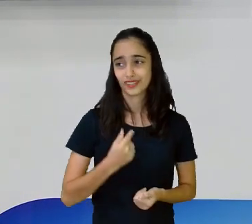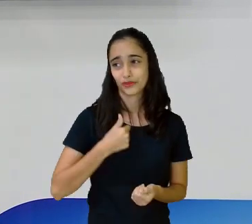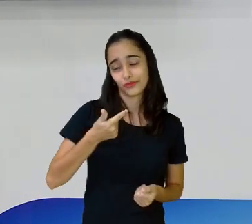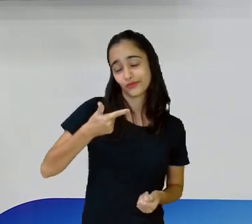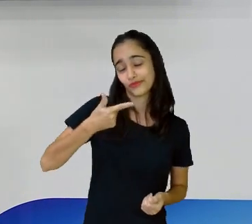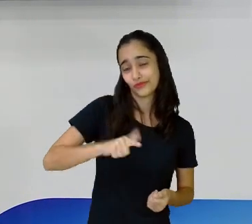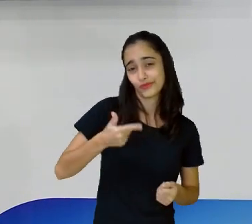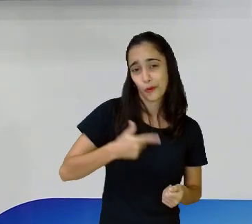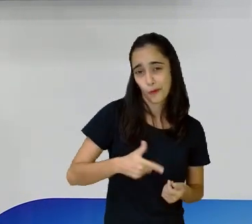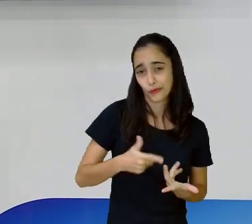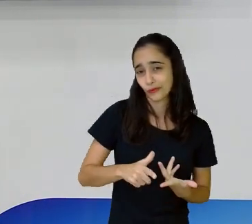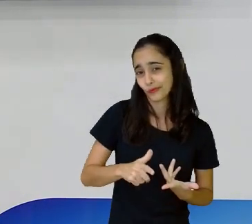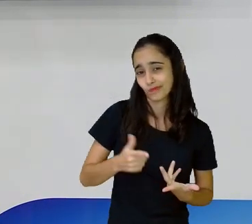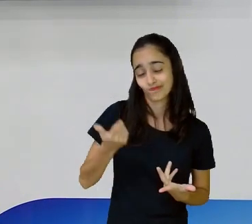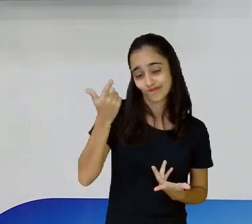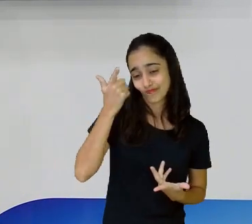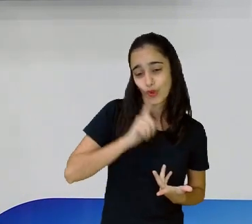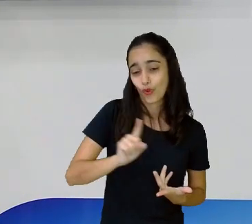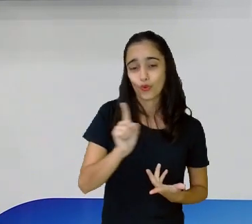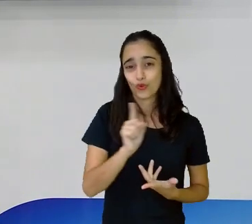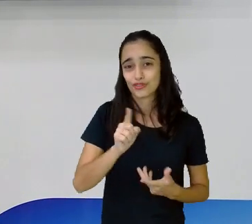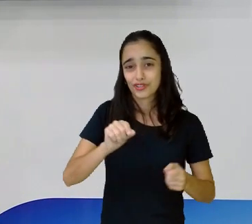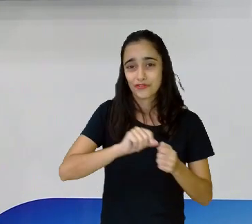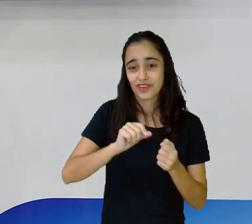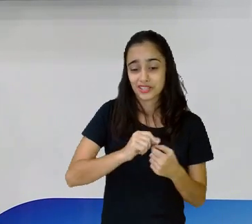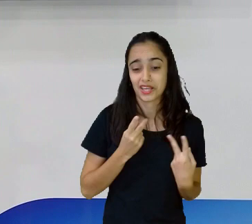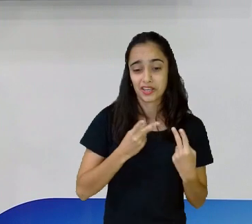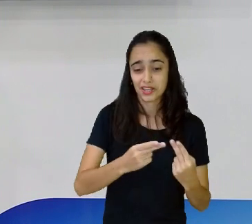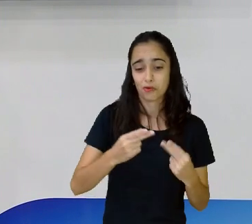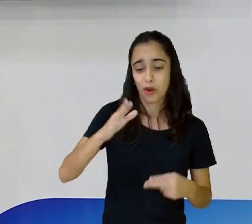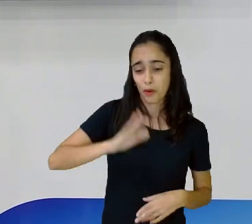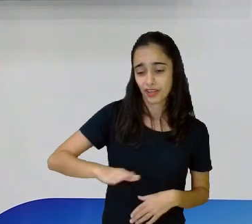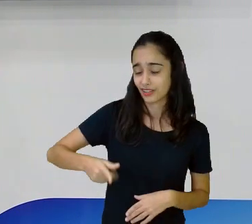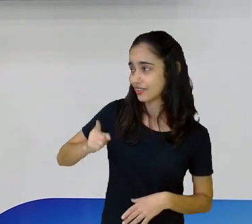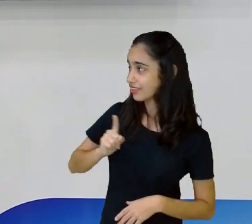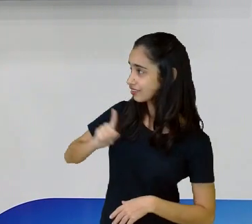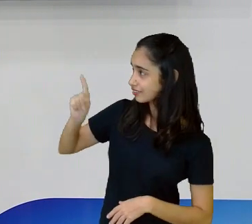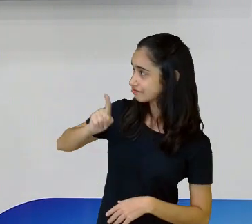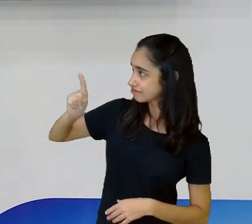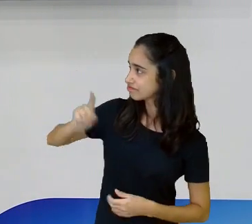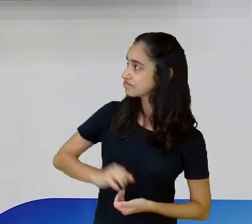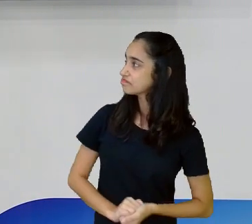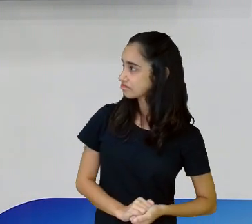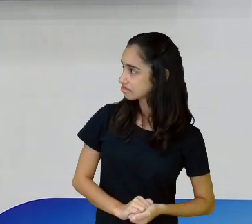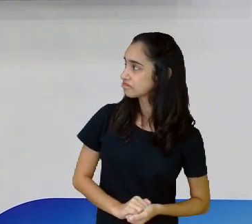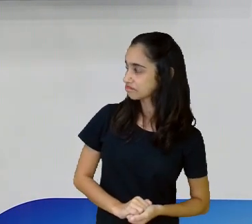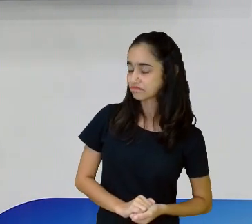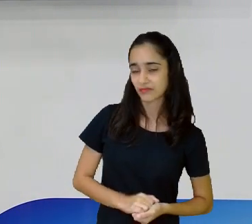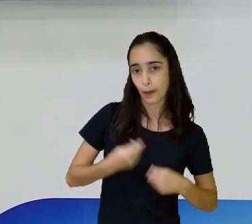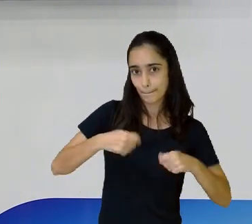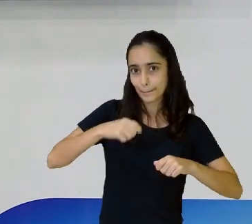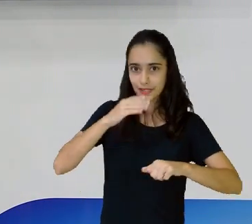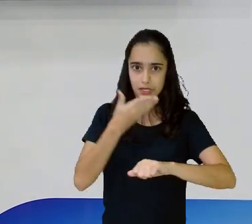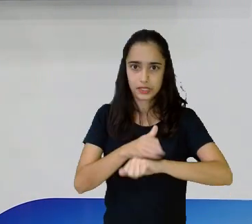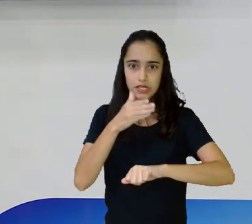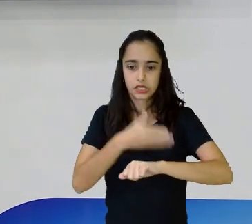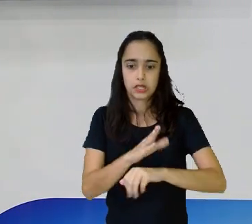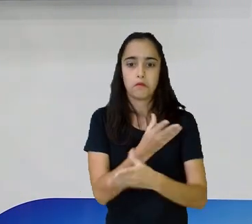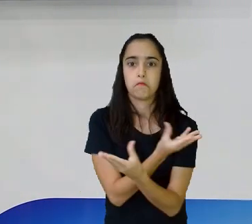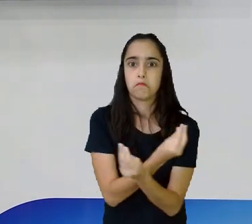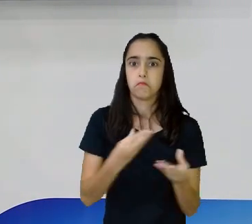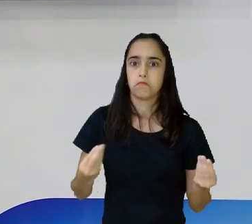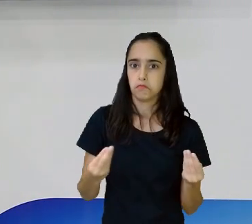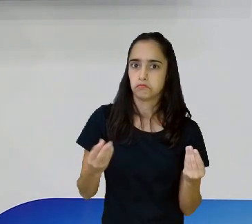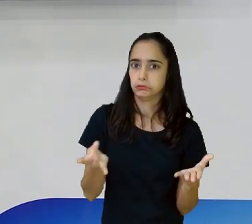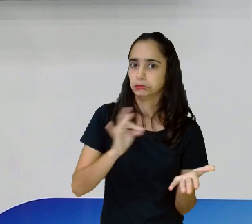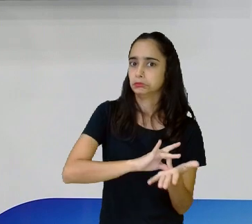elasticidade dessa criancinha, né? Olha que ângulo raso bonito, danado, treina bastante, com